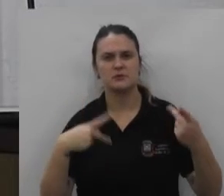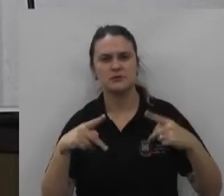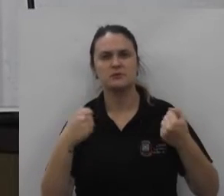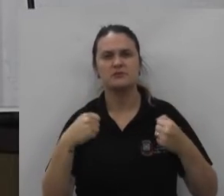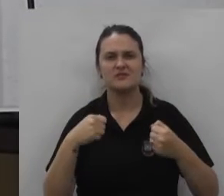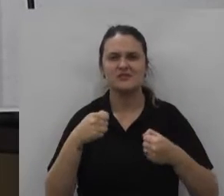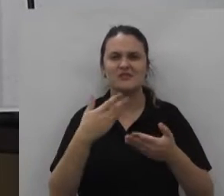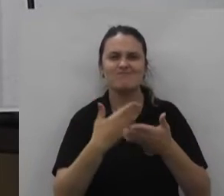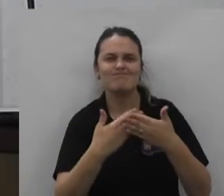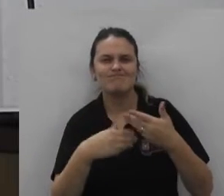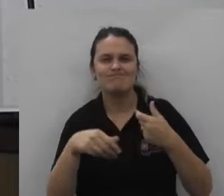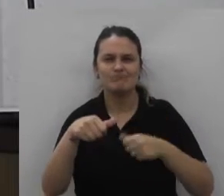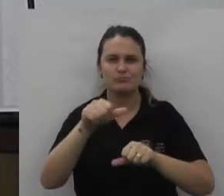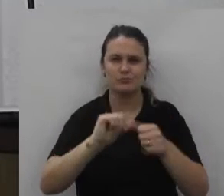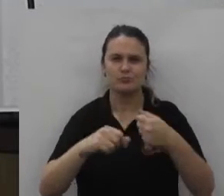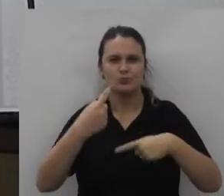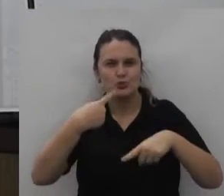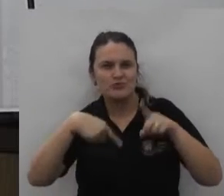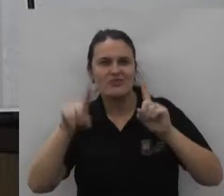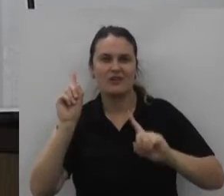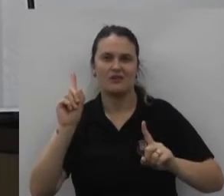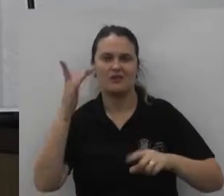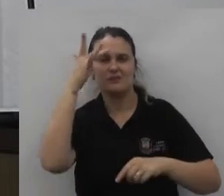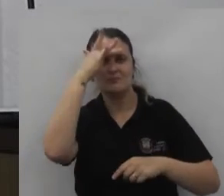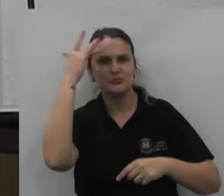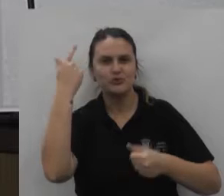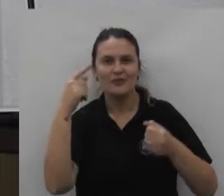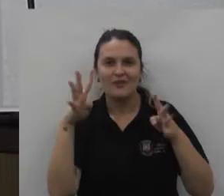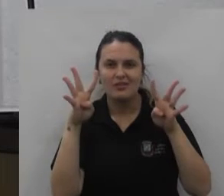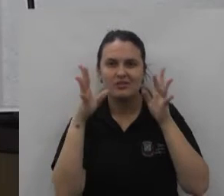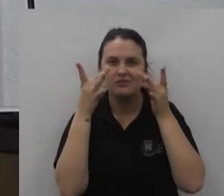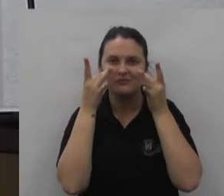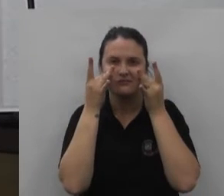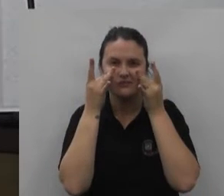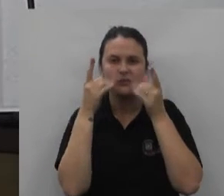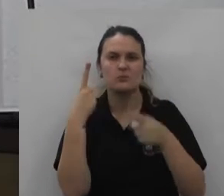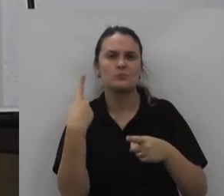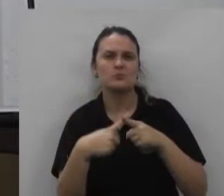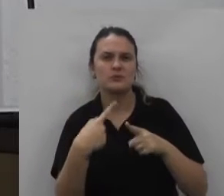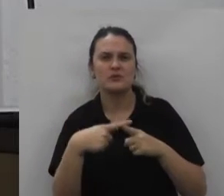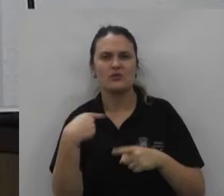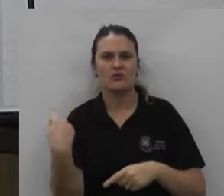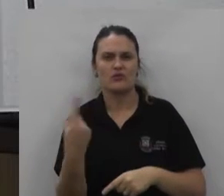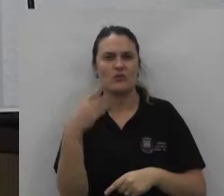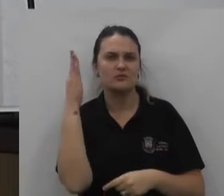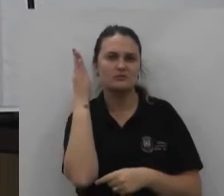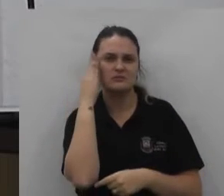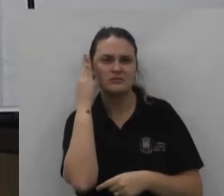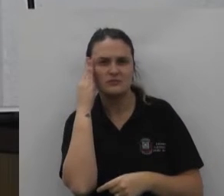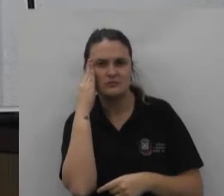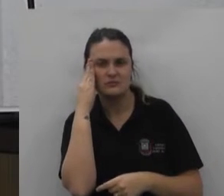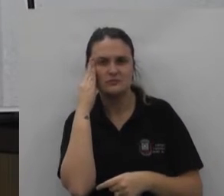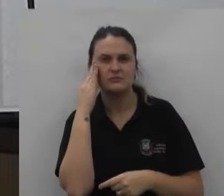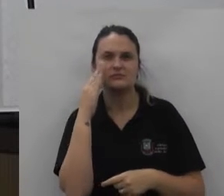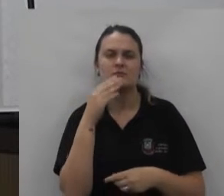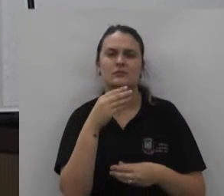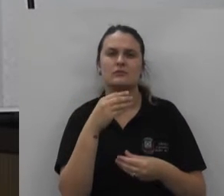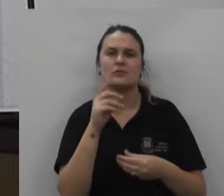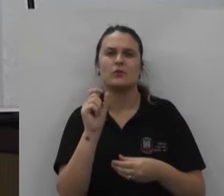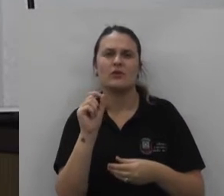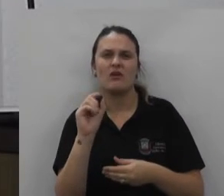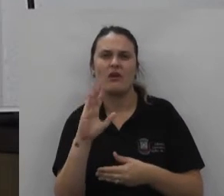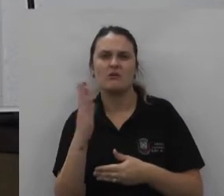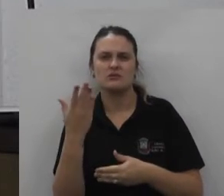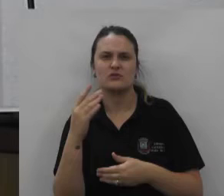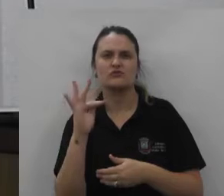seja revisado e o pessoal esteja atento. Porque entendemos, em muitos casos, o